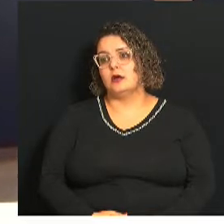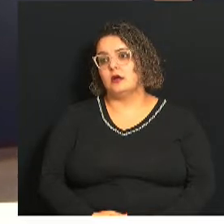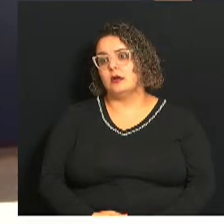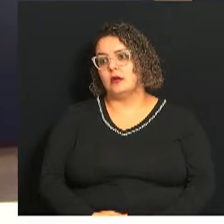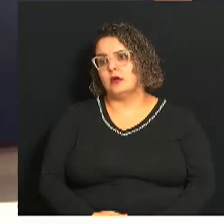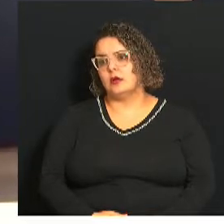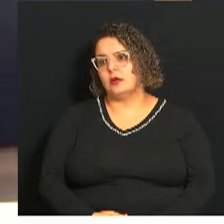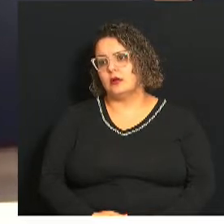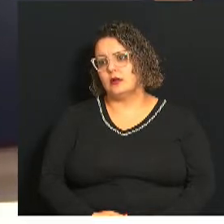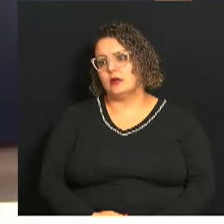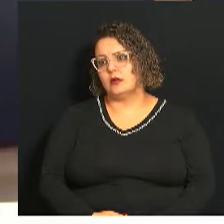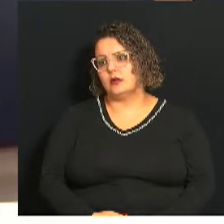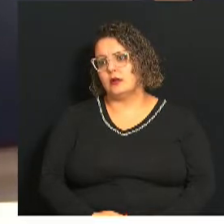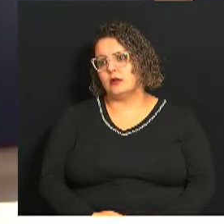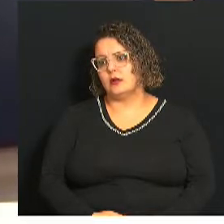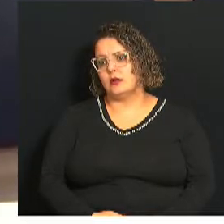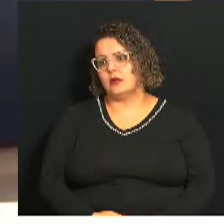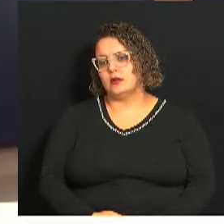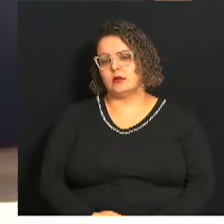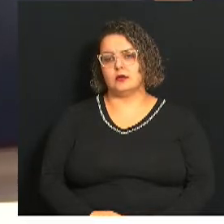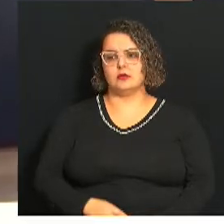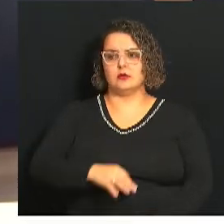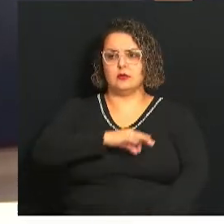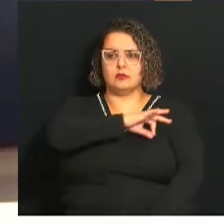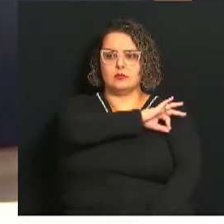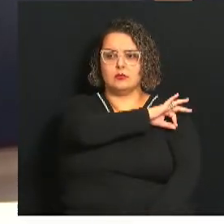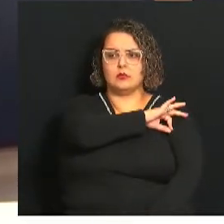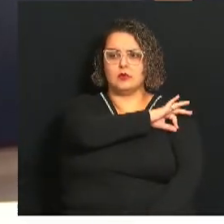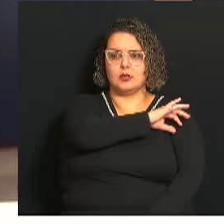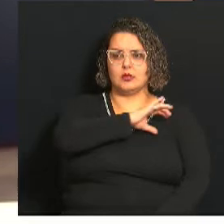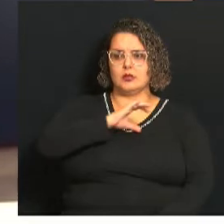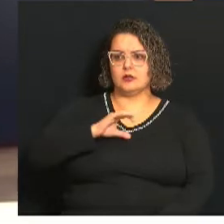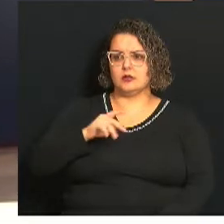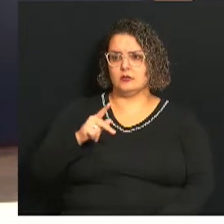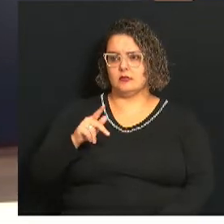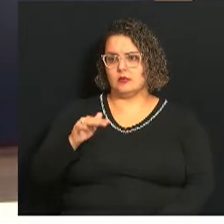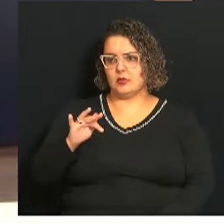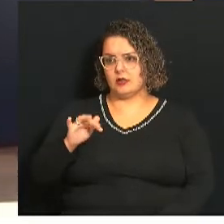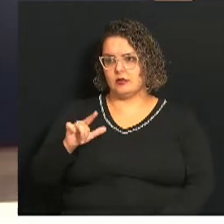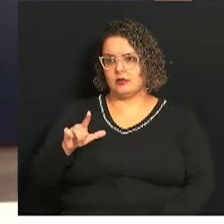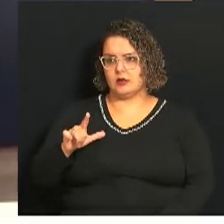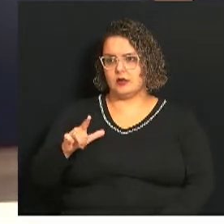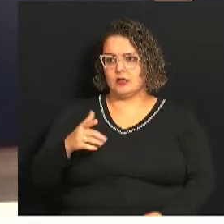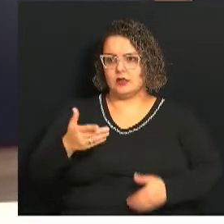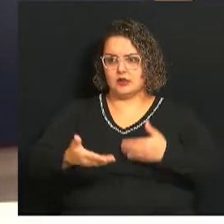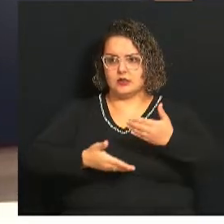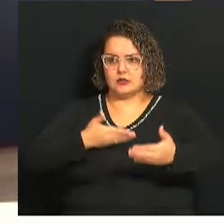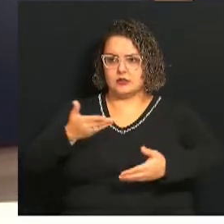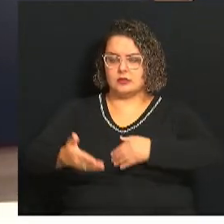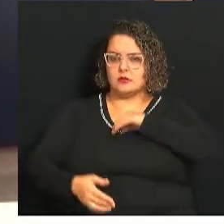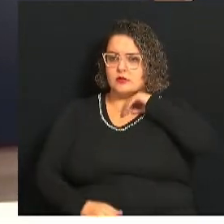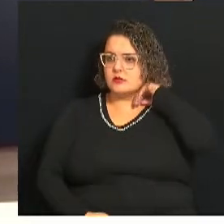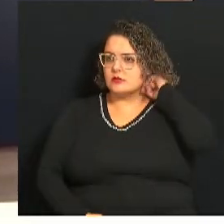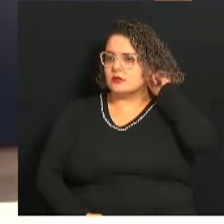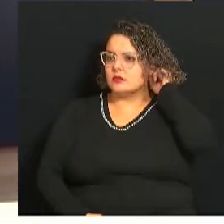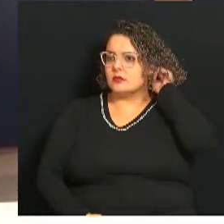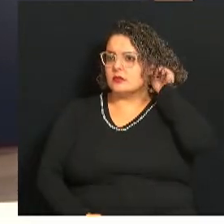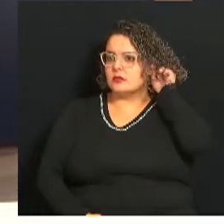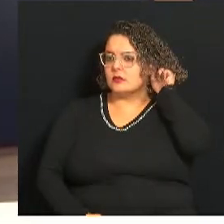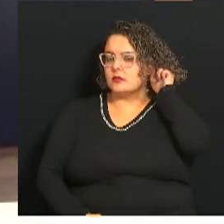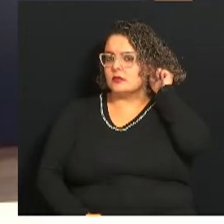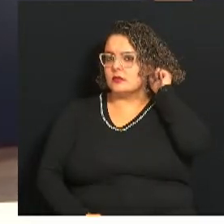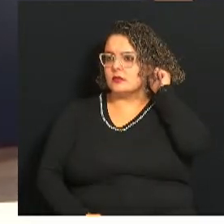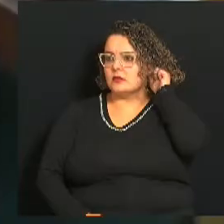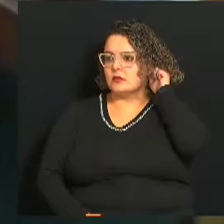formal firmado entre a Prefeitura e a CPFL para a execução desses serviços? Então, nós temos